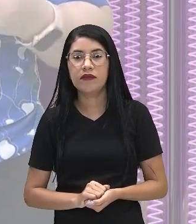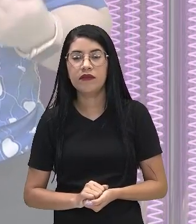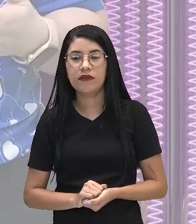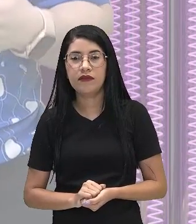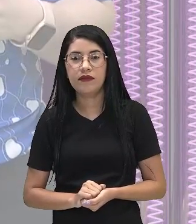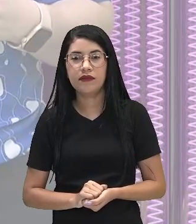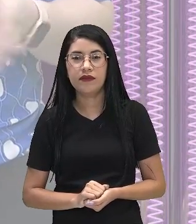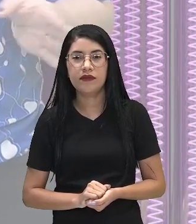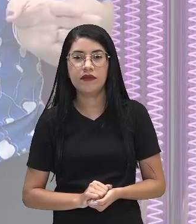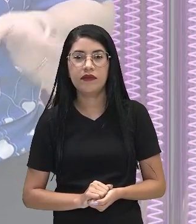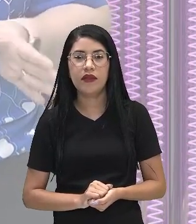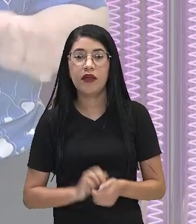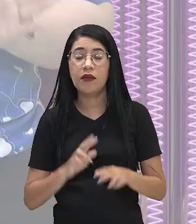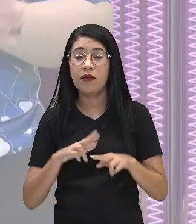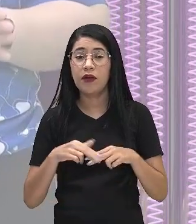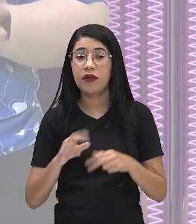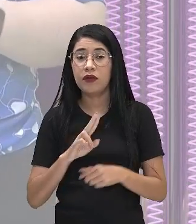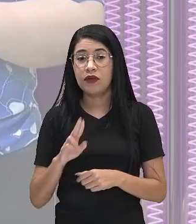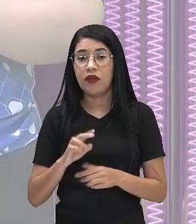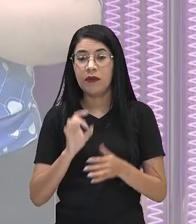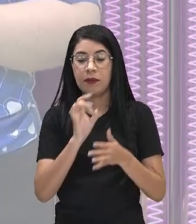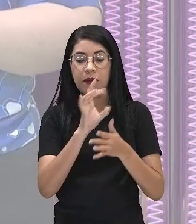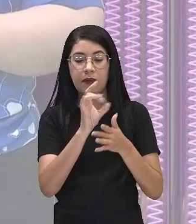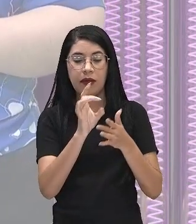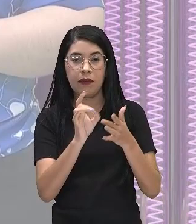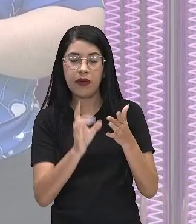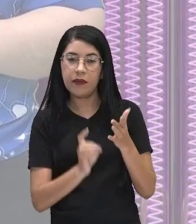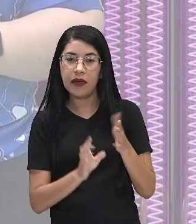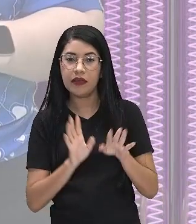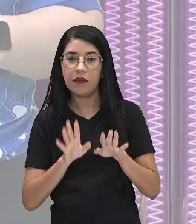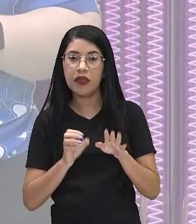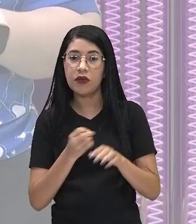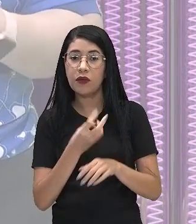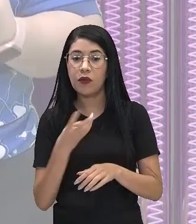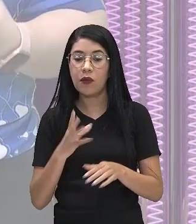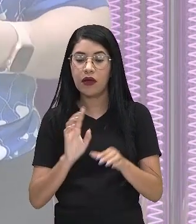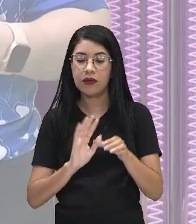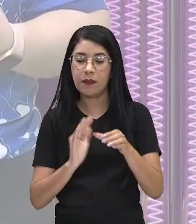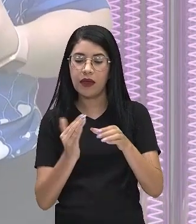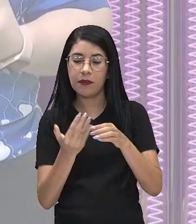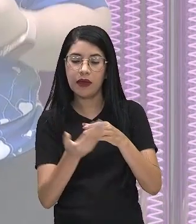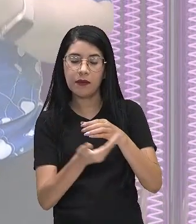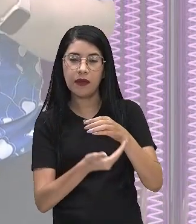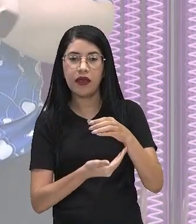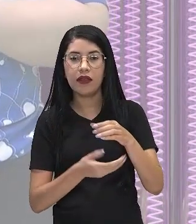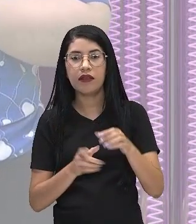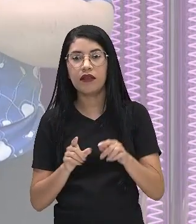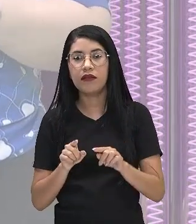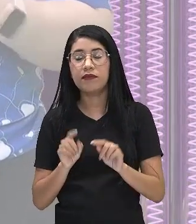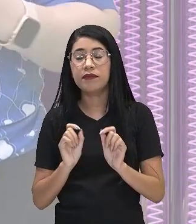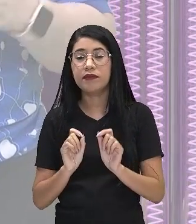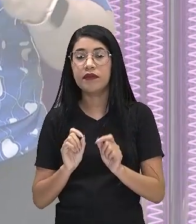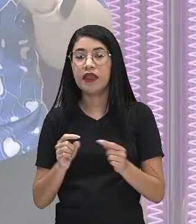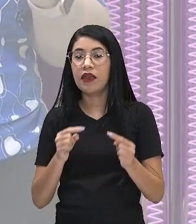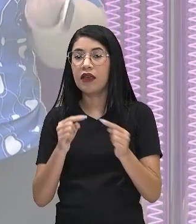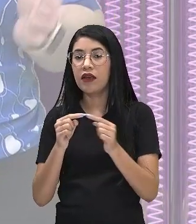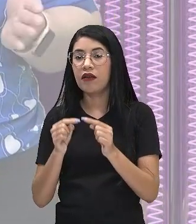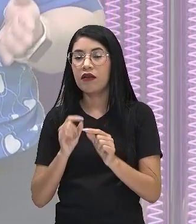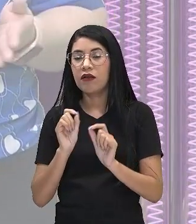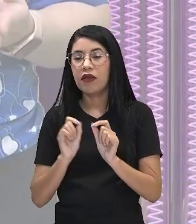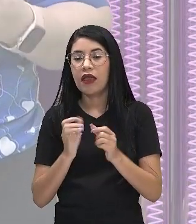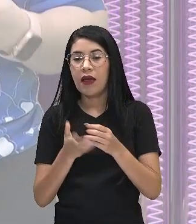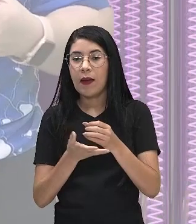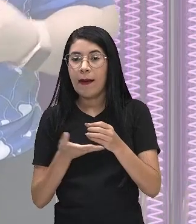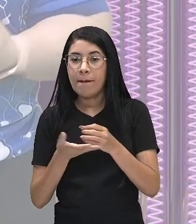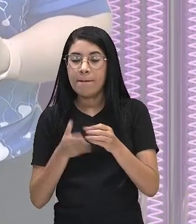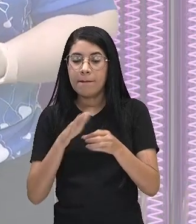por isso que o nome é prisma octogonal, certo? Então, os nomes são de acordo com as